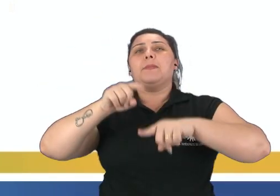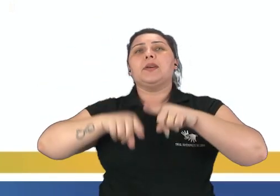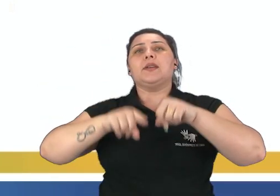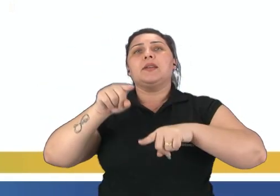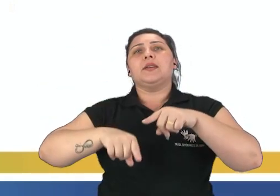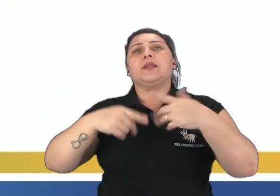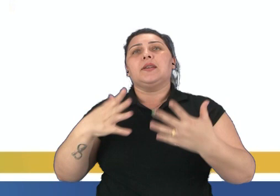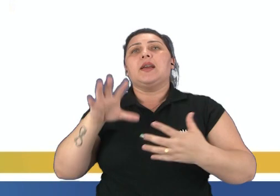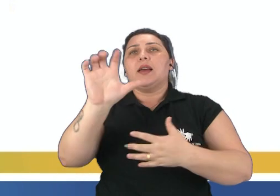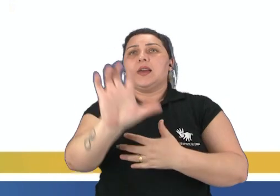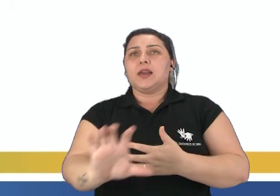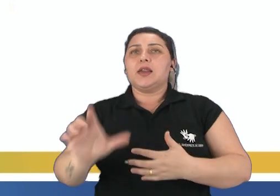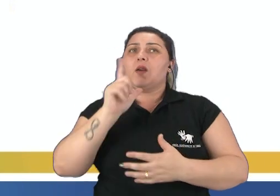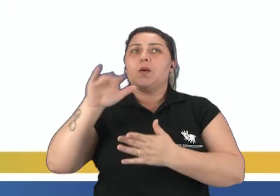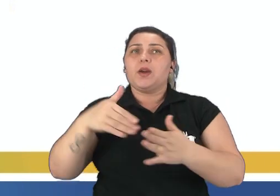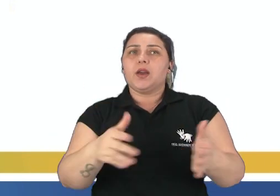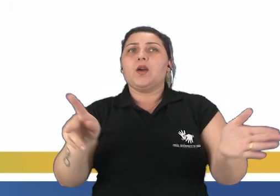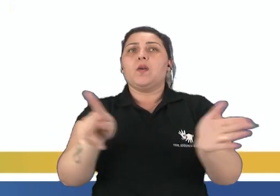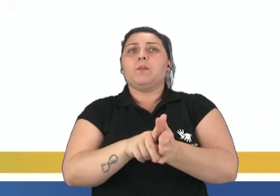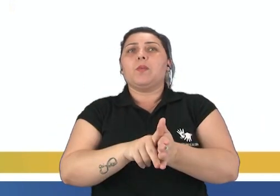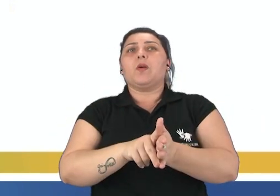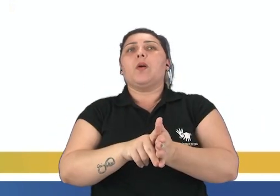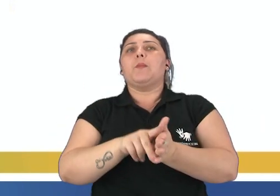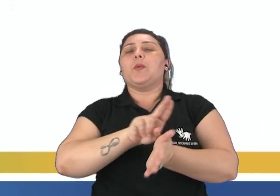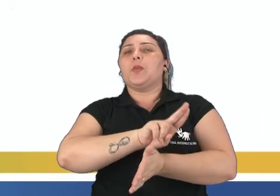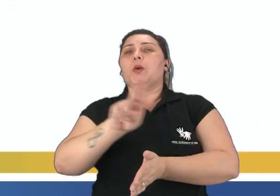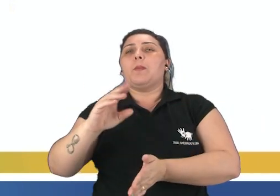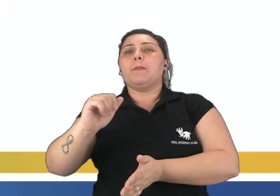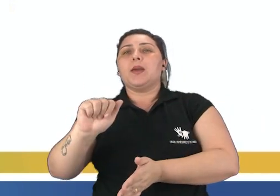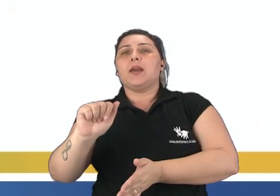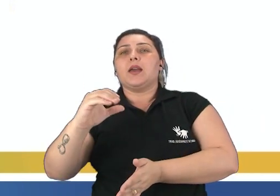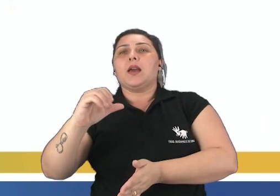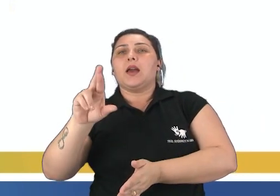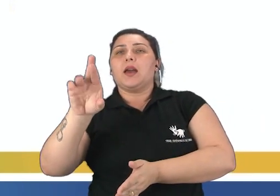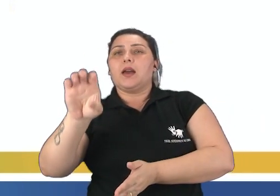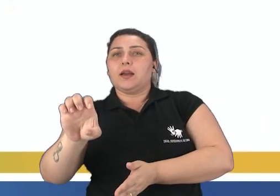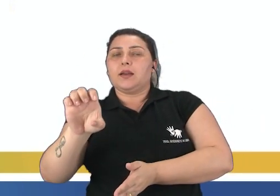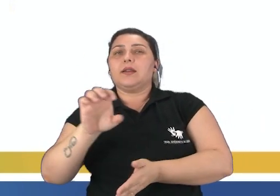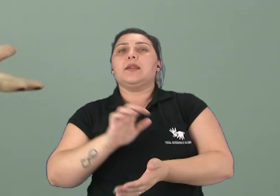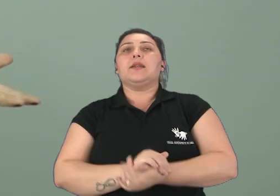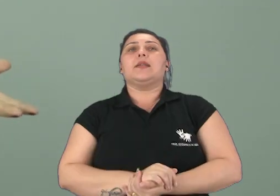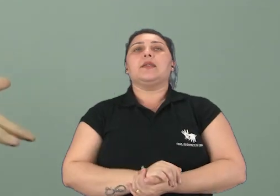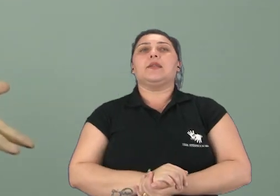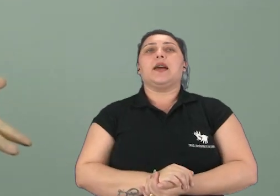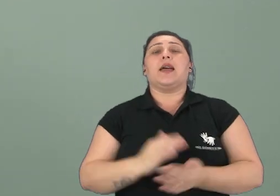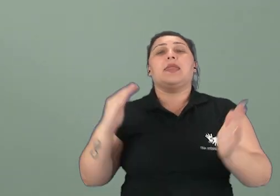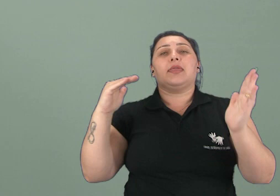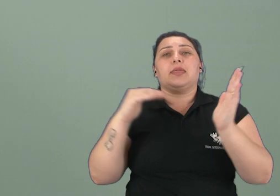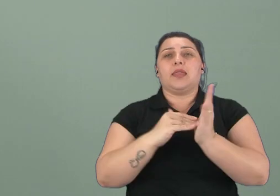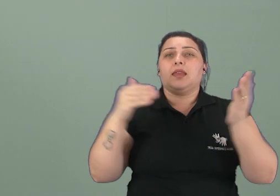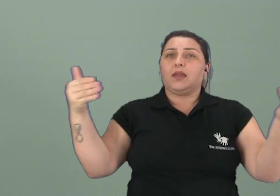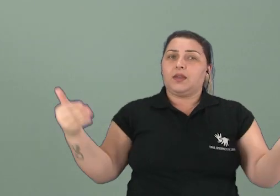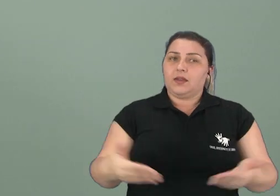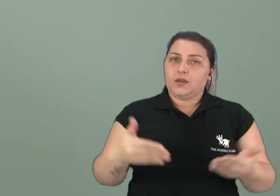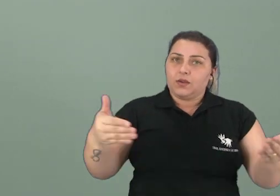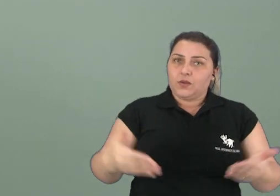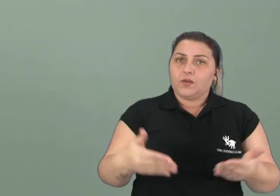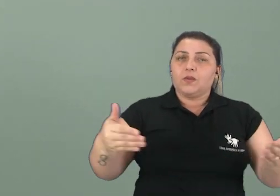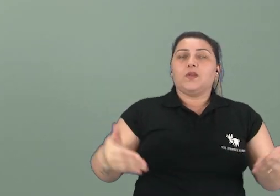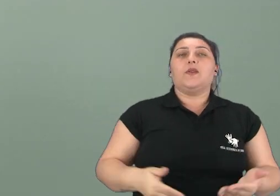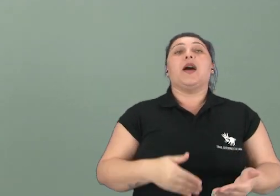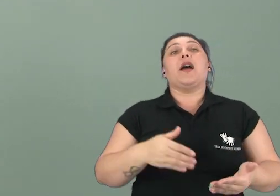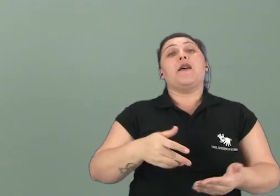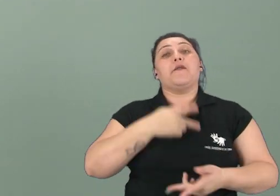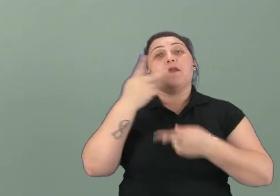Dessa forma, a região e o rio ficaram conhecidos pelo nome de Acre, né? E aí estamos até hoje. Isso conta